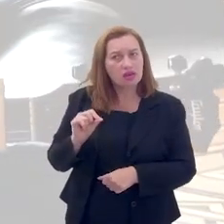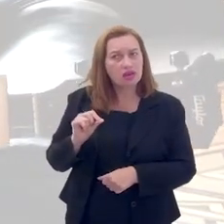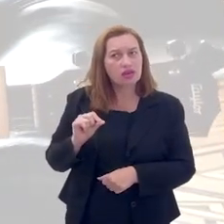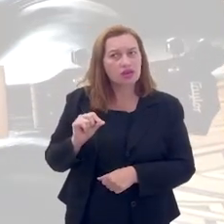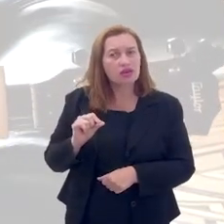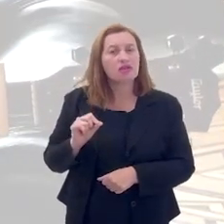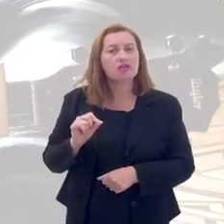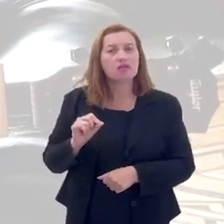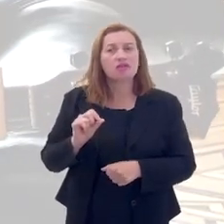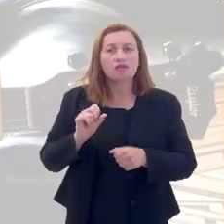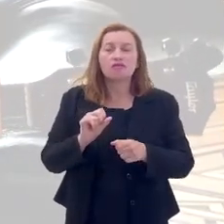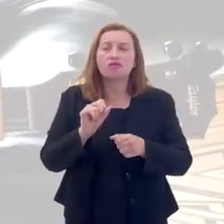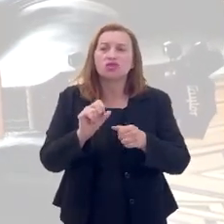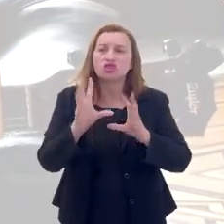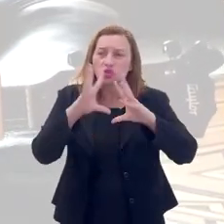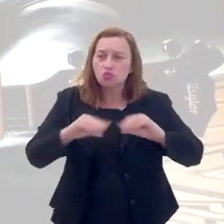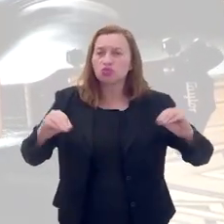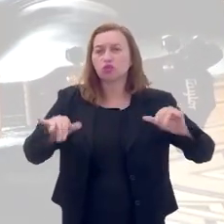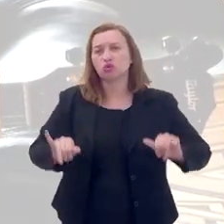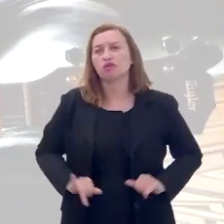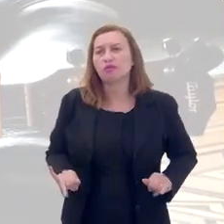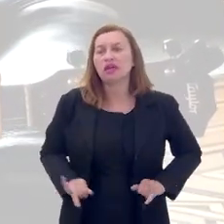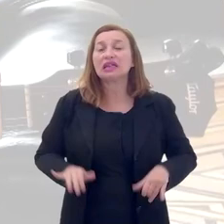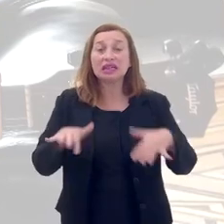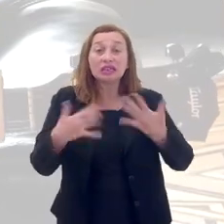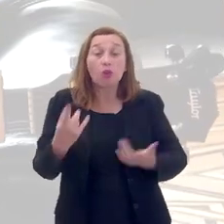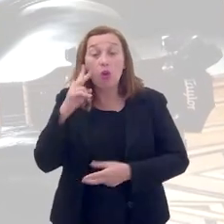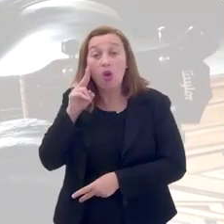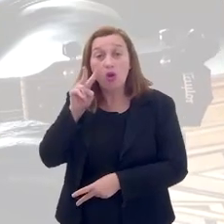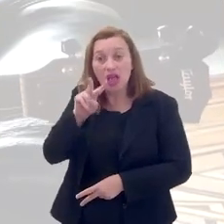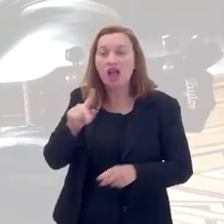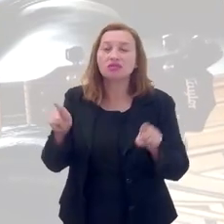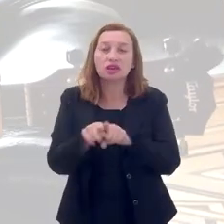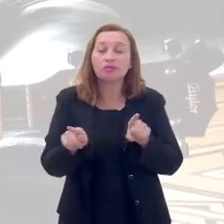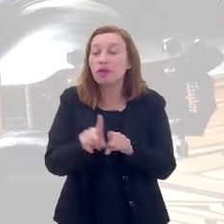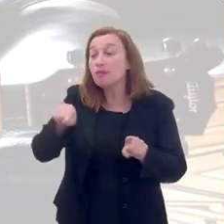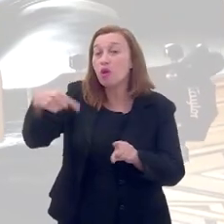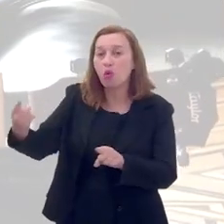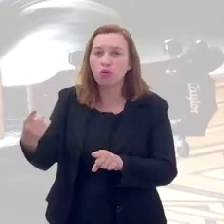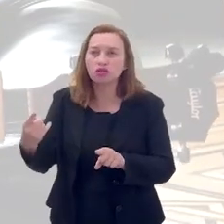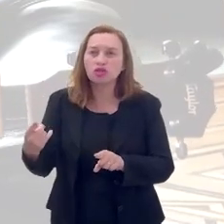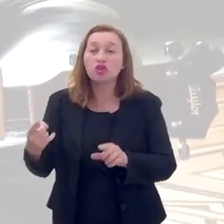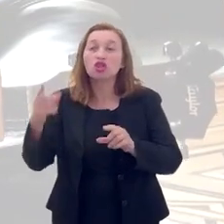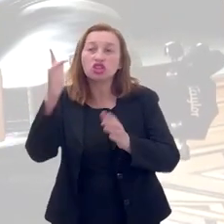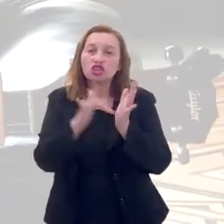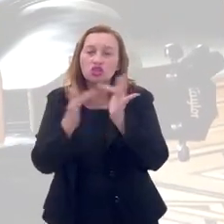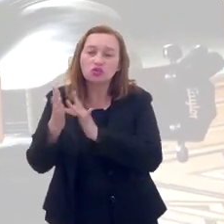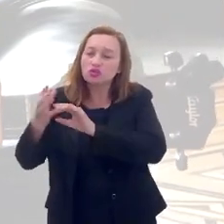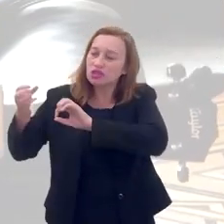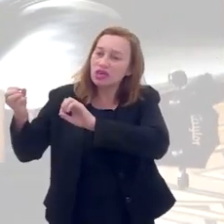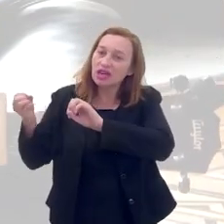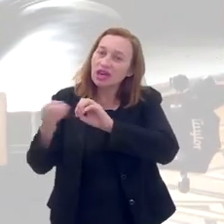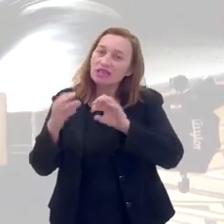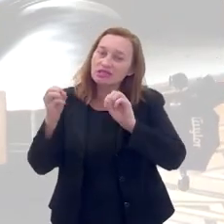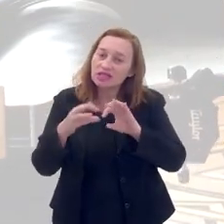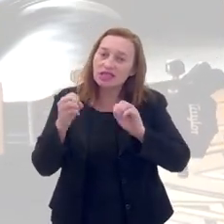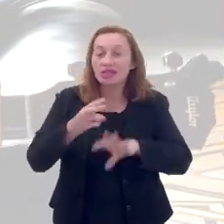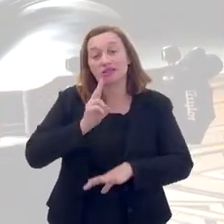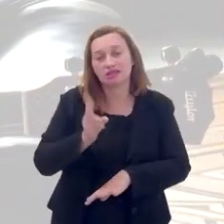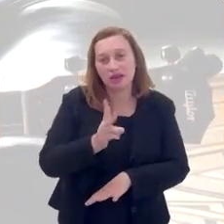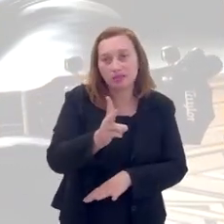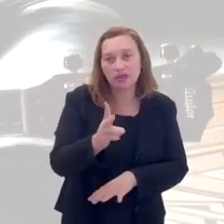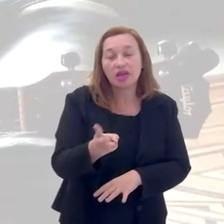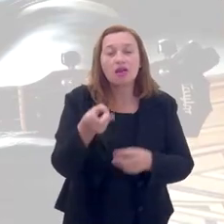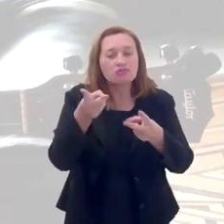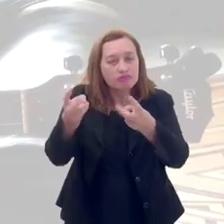fazer com que esse sofrimento termine não é então é olhar também pelo outro é aquilo que Jesus nos ensina todo do tempo